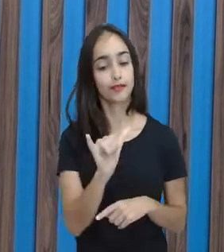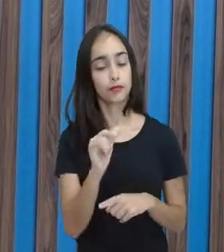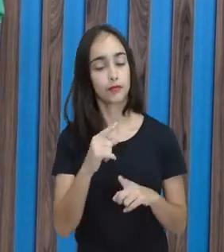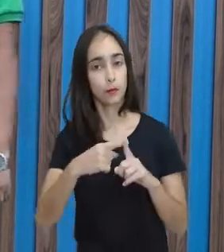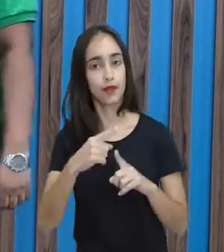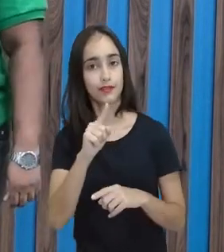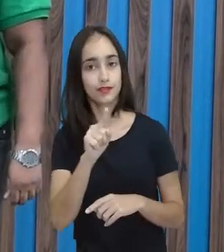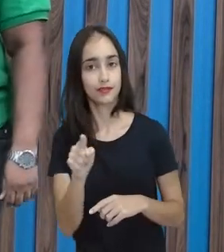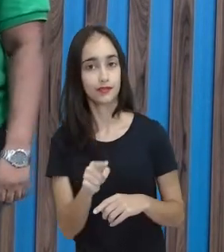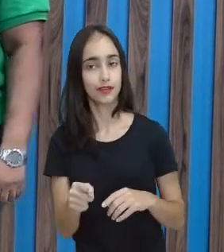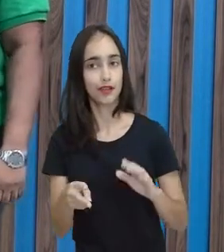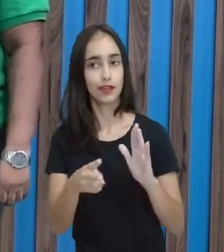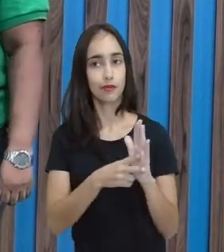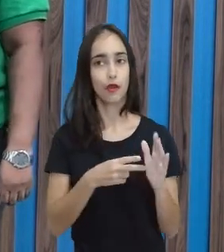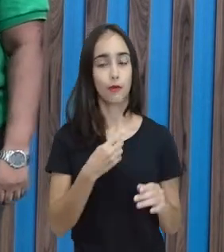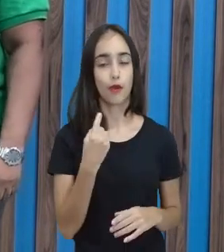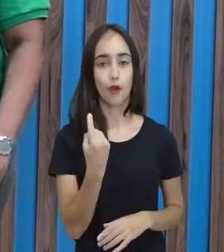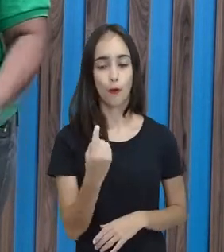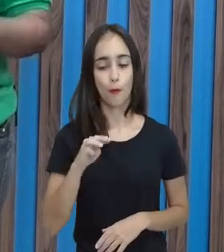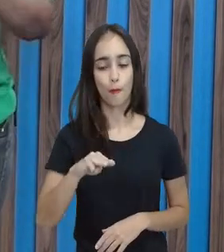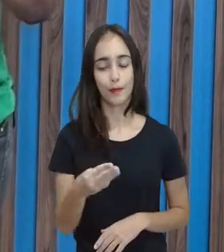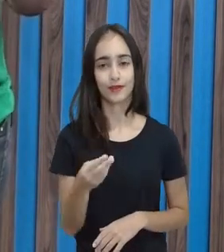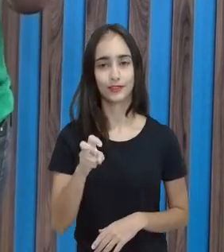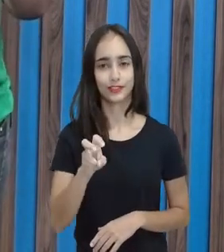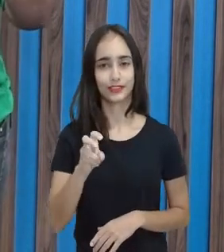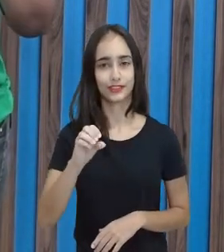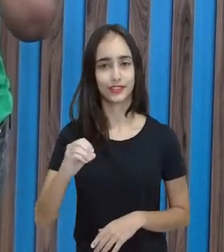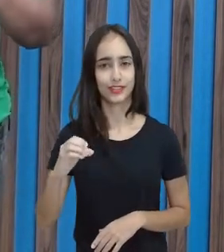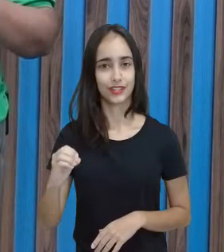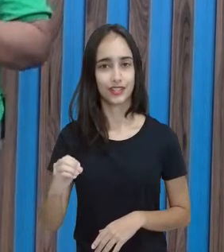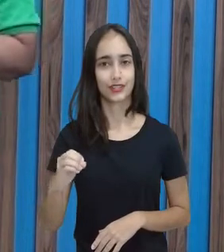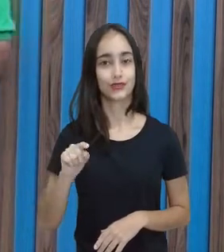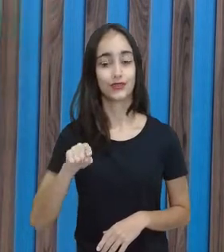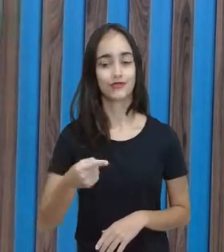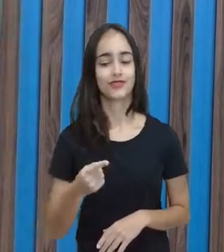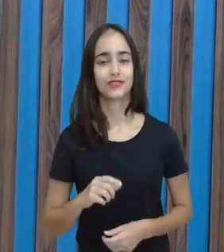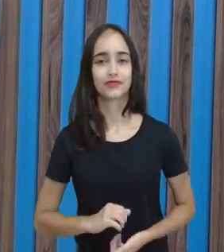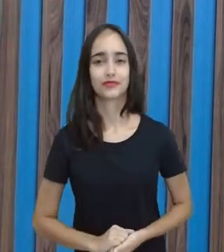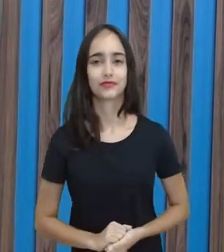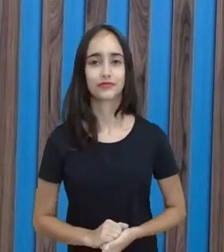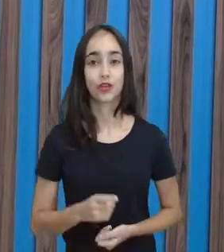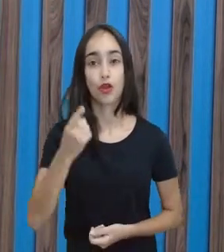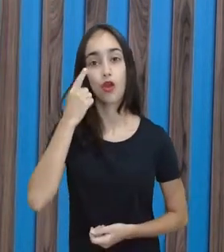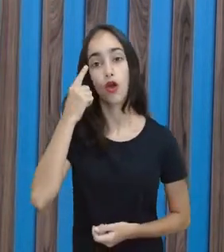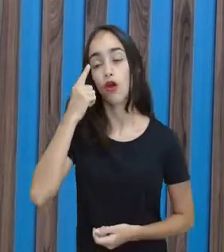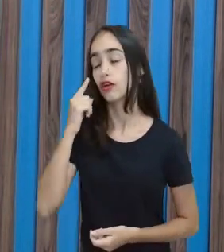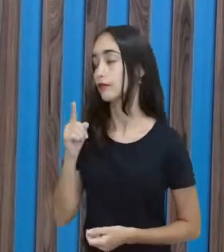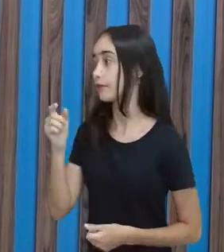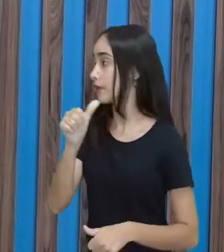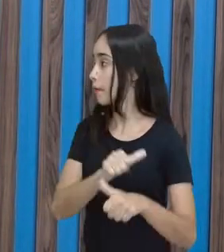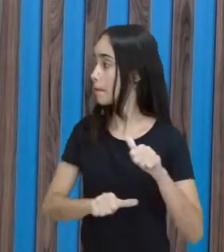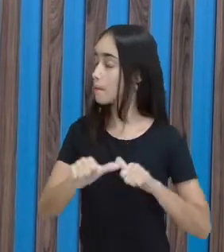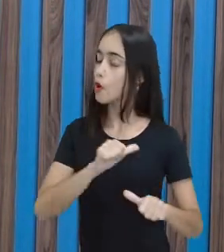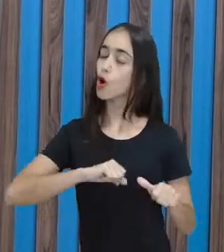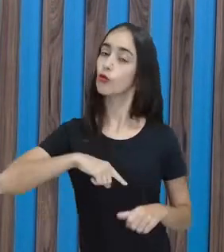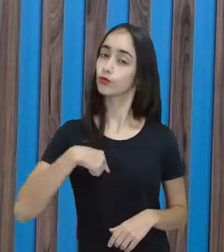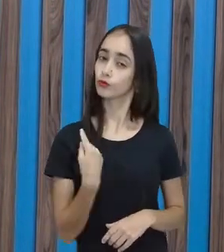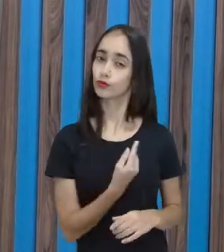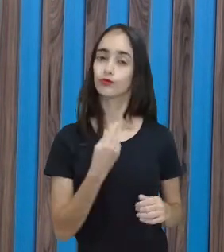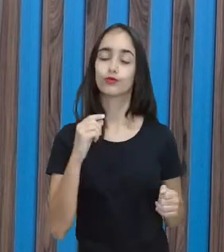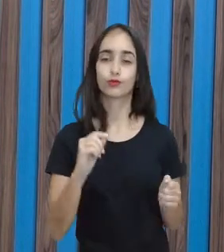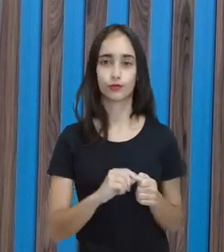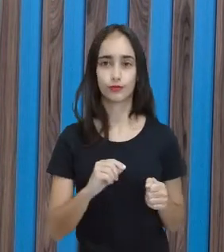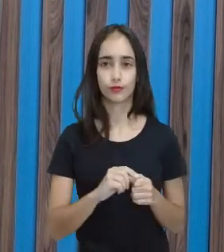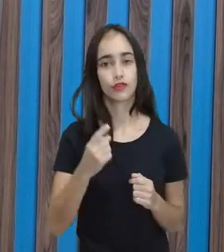a 1.500.000. A transformação que fizemos, x ficou igual a 2k,